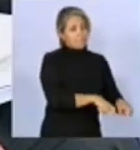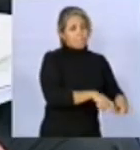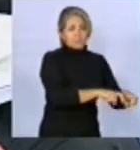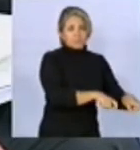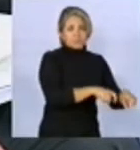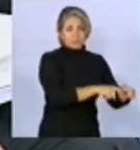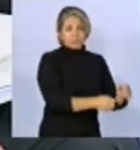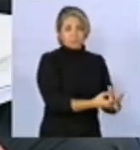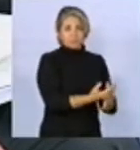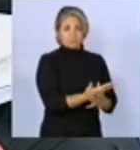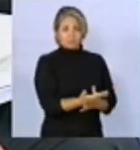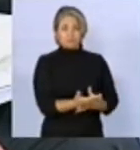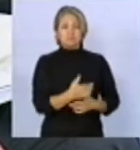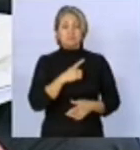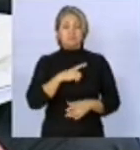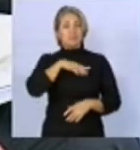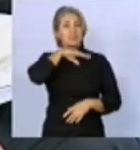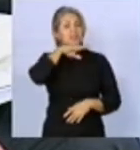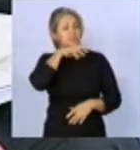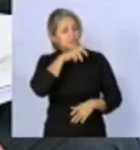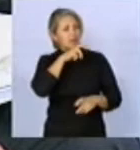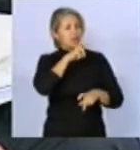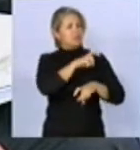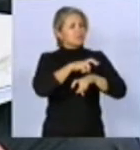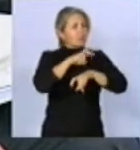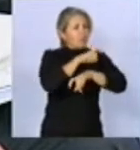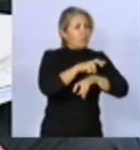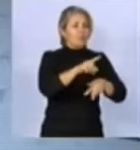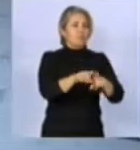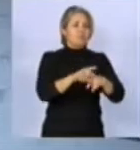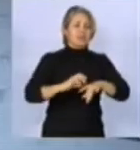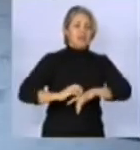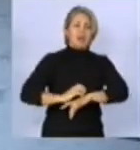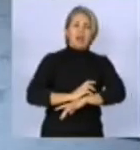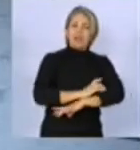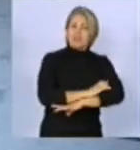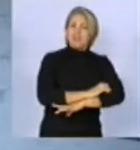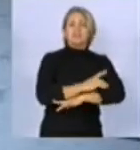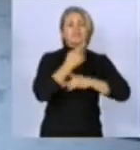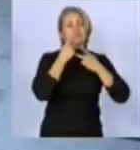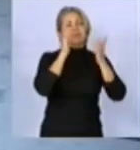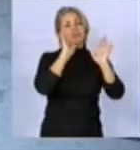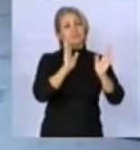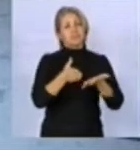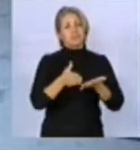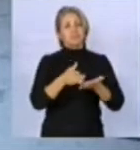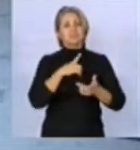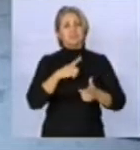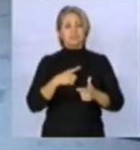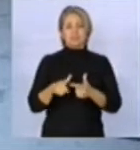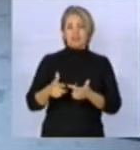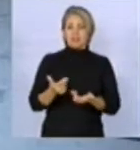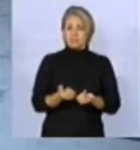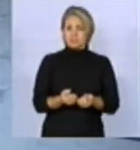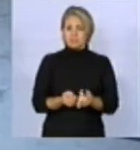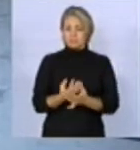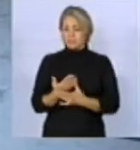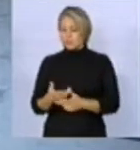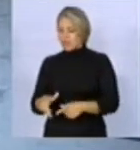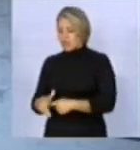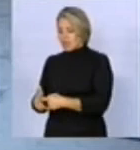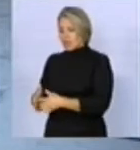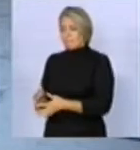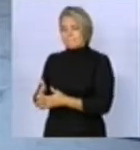animais peçonhentos foi falado os produtores que isso a economia familiar falado no existência de máquinas a